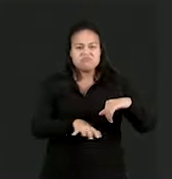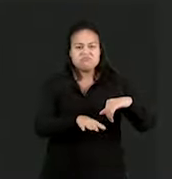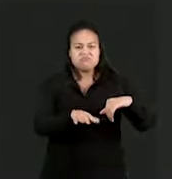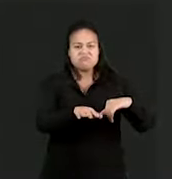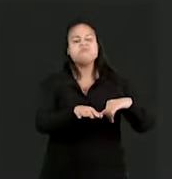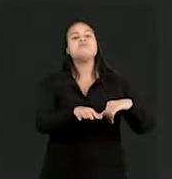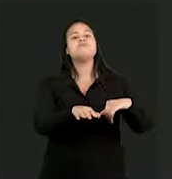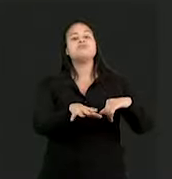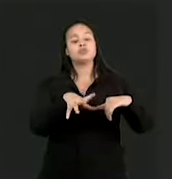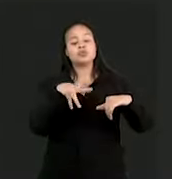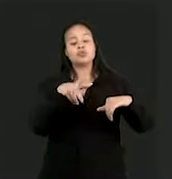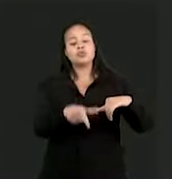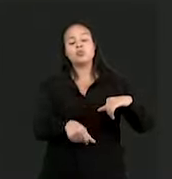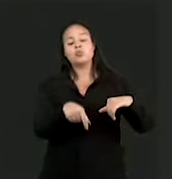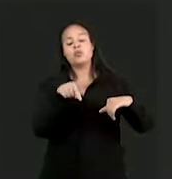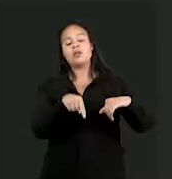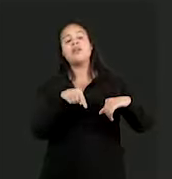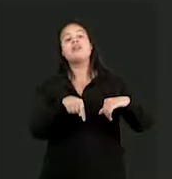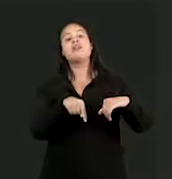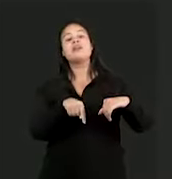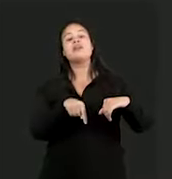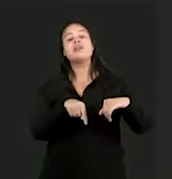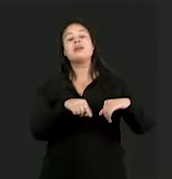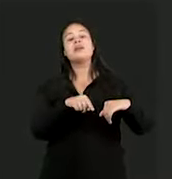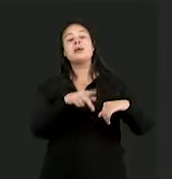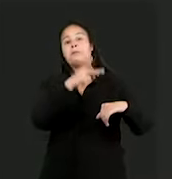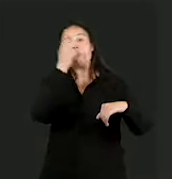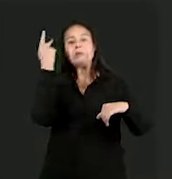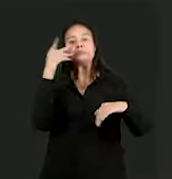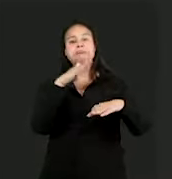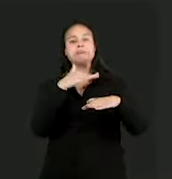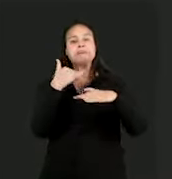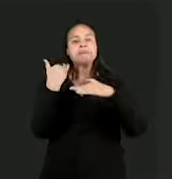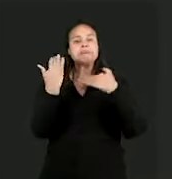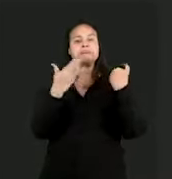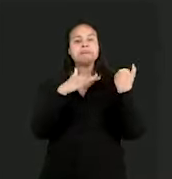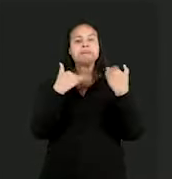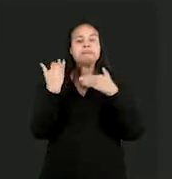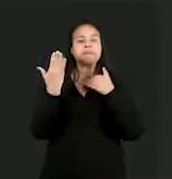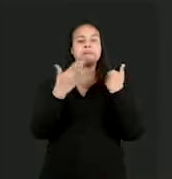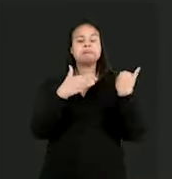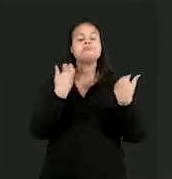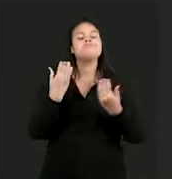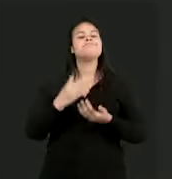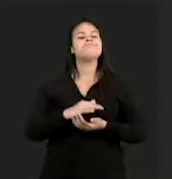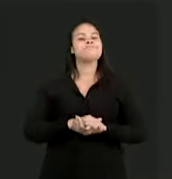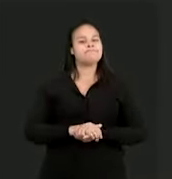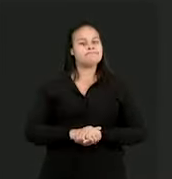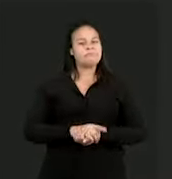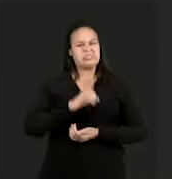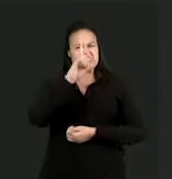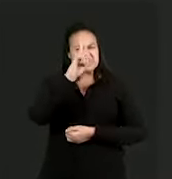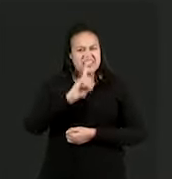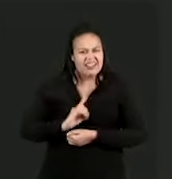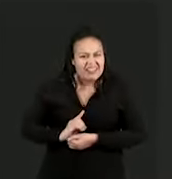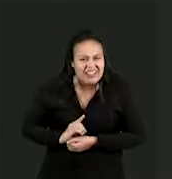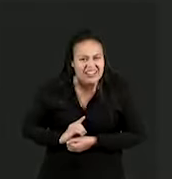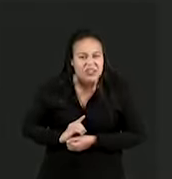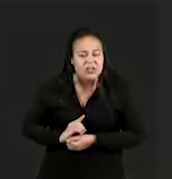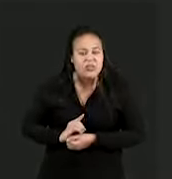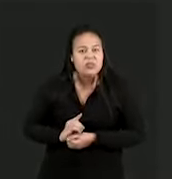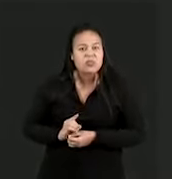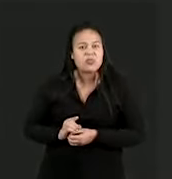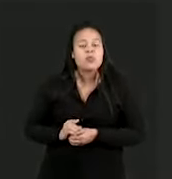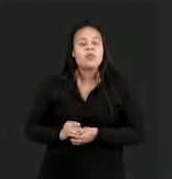Isso tudo que vocês estão vendo aqui no fundo são cadáveres. São pessoas que não tiveram direito a um